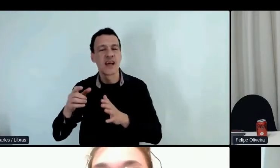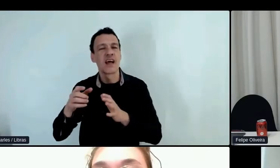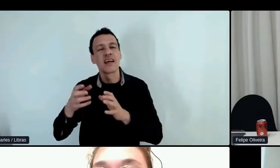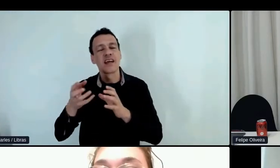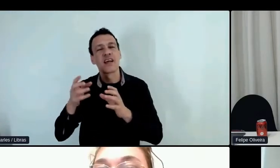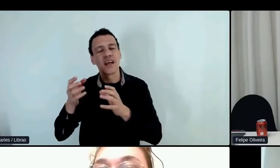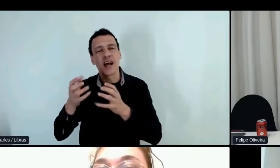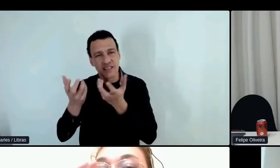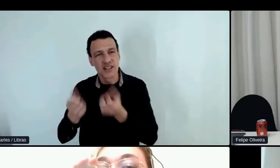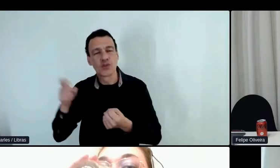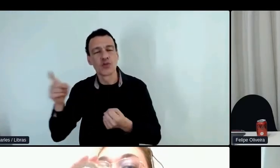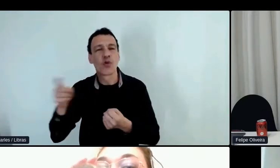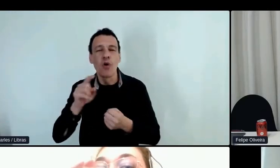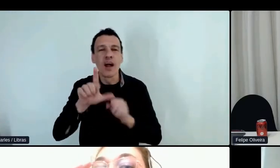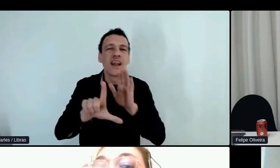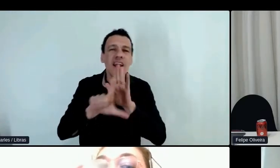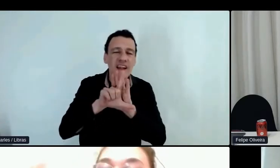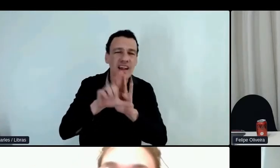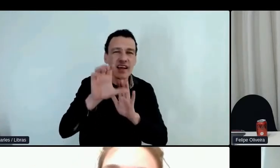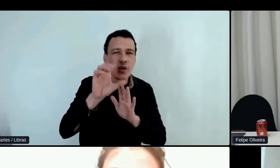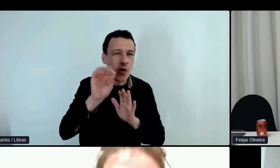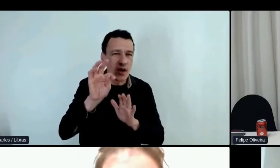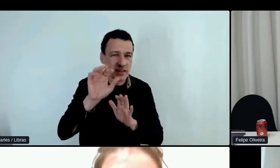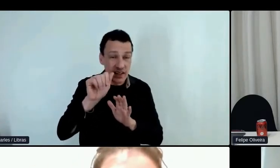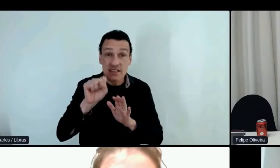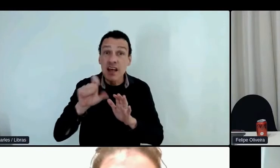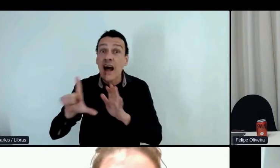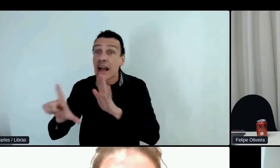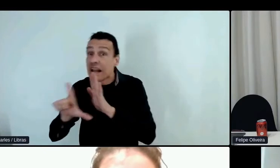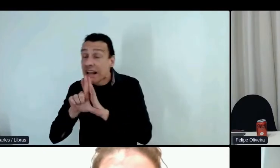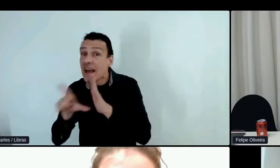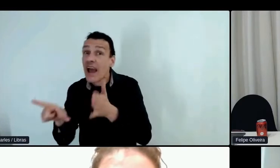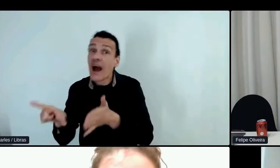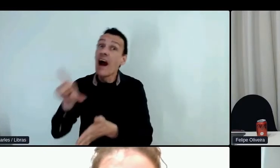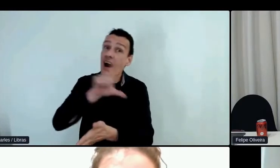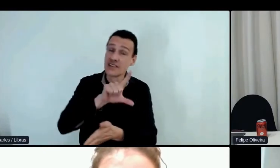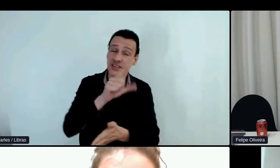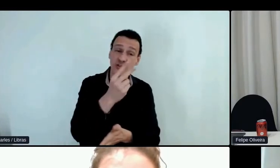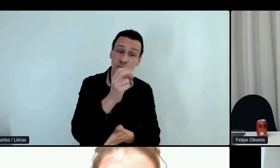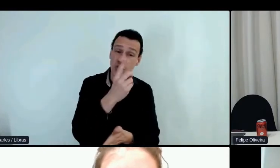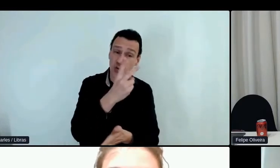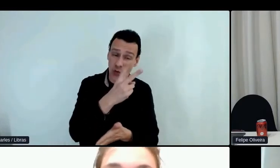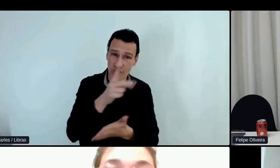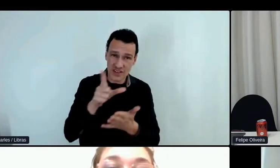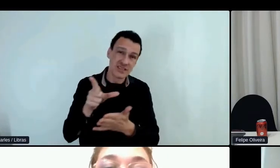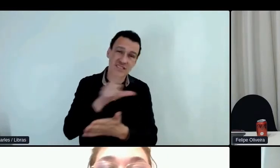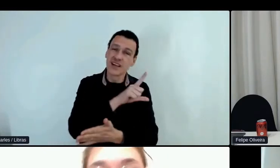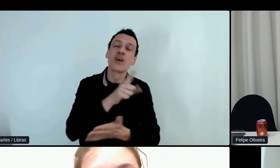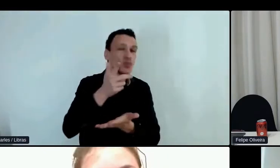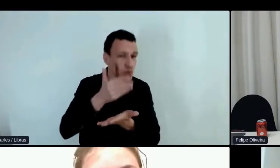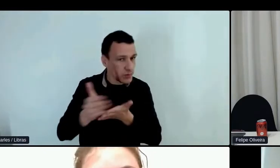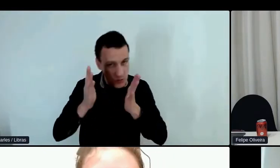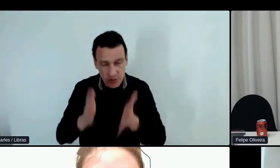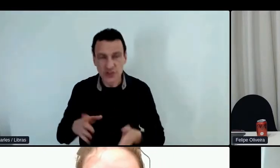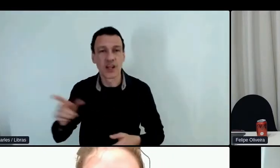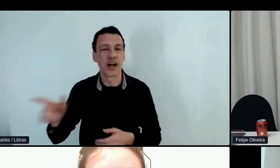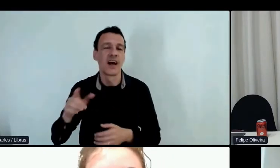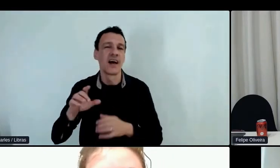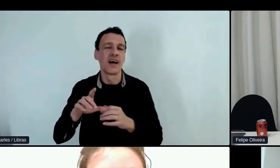e acessibilidade. E a minha universidade, foi uma das primeiras a